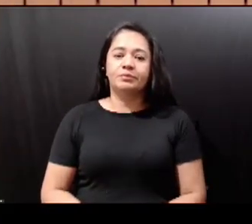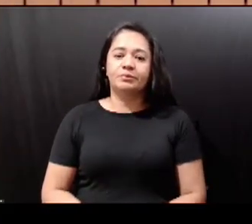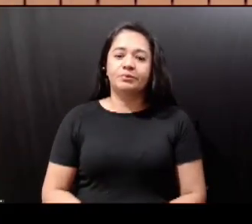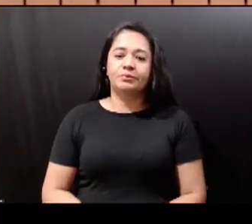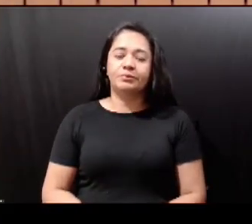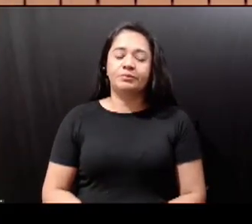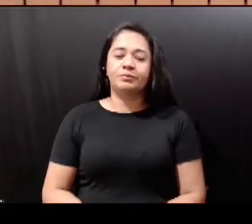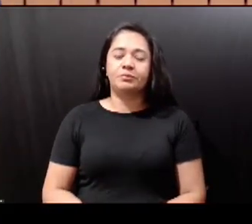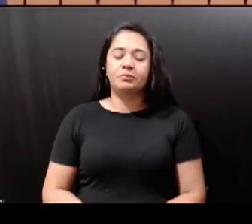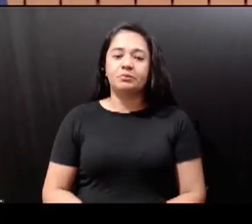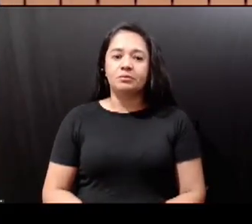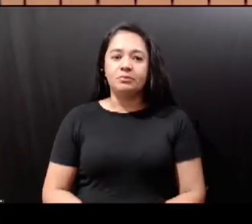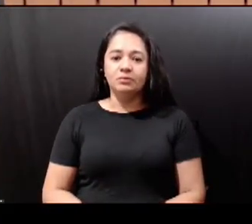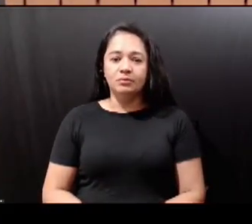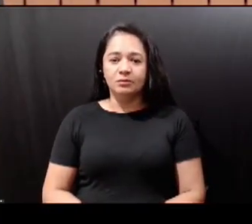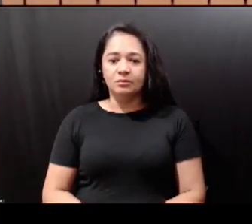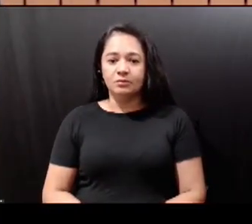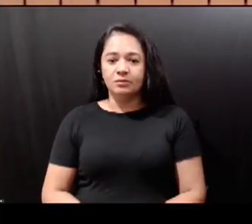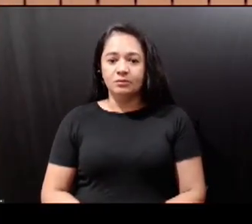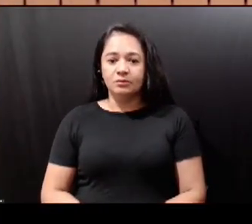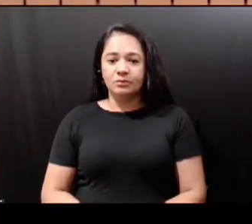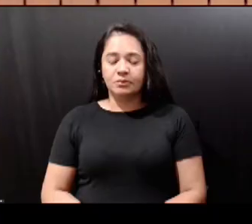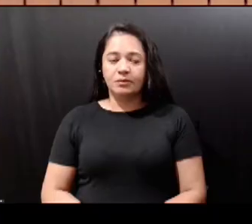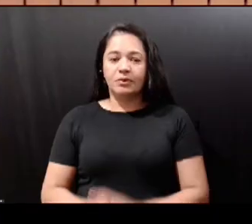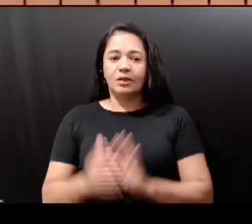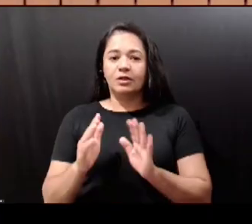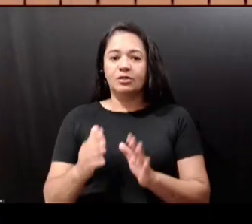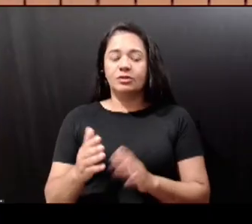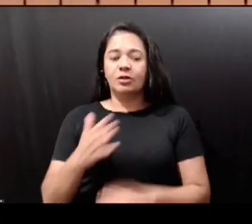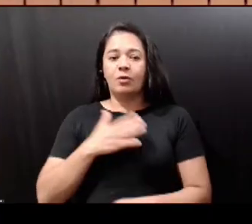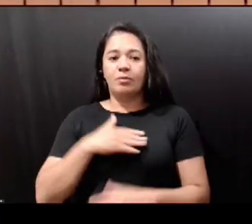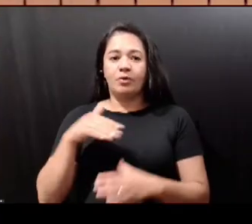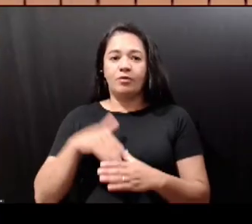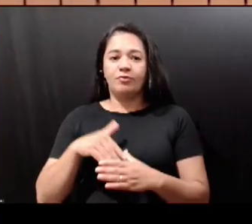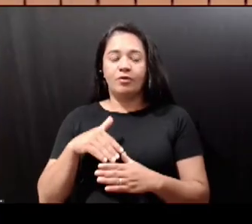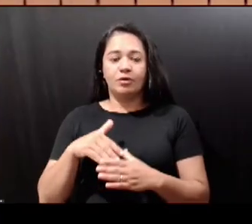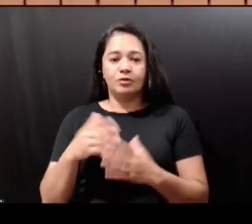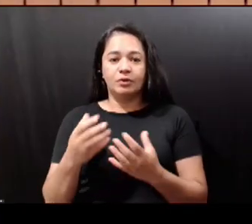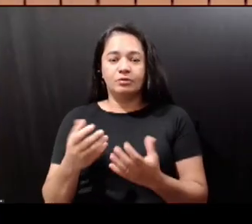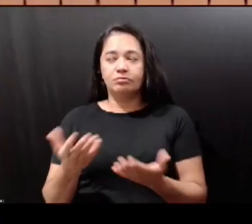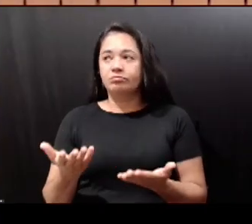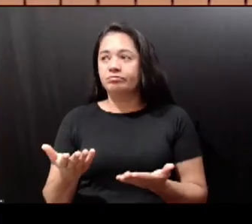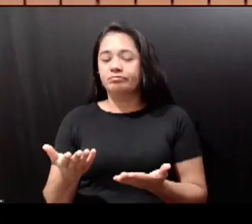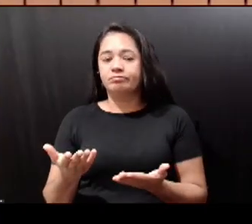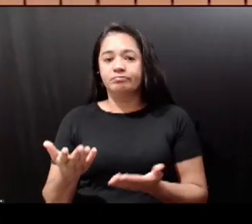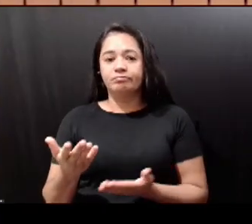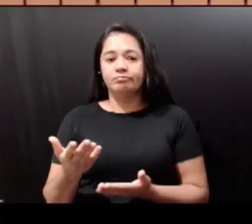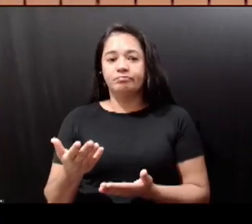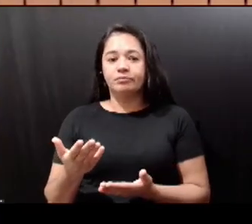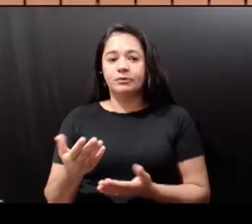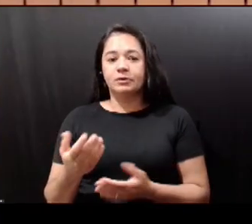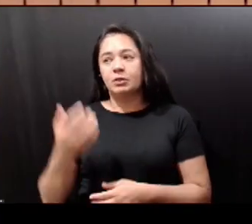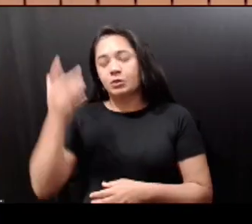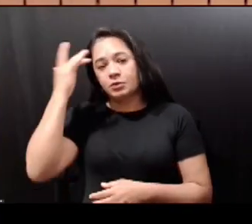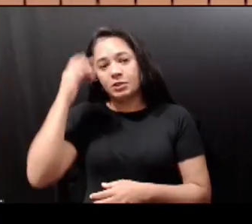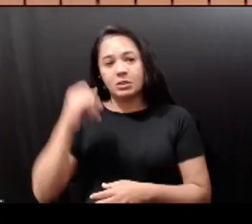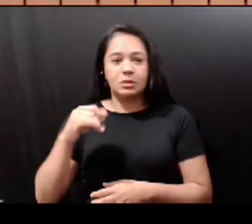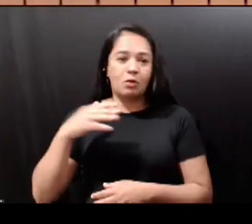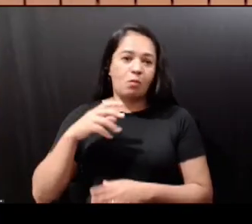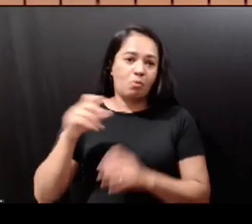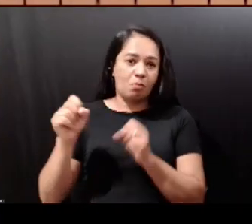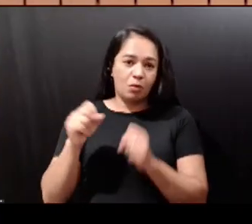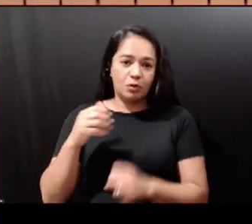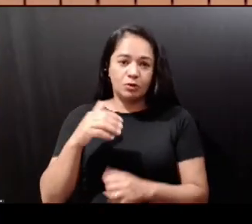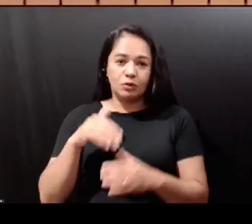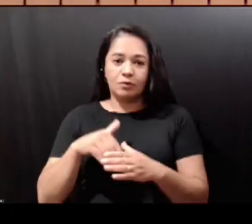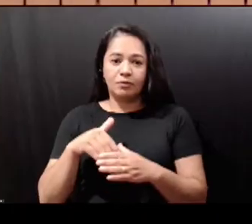isso. E já passo o meu voto como projeto, não sei, senhor aí, se eu posso votar, sendo um projeto meu, tem algum problema?